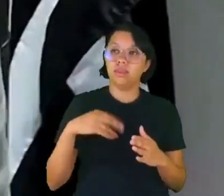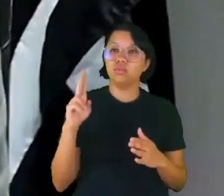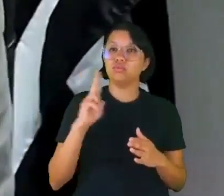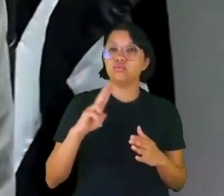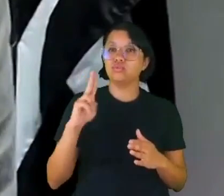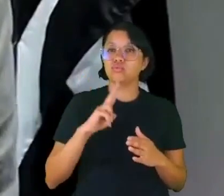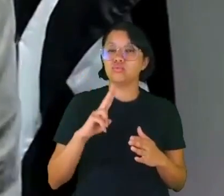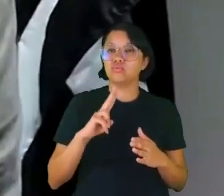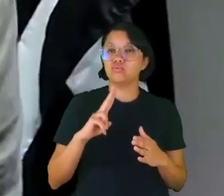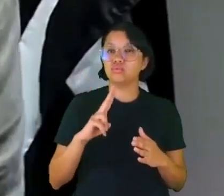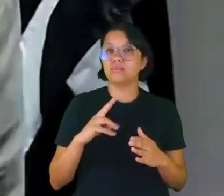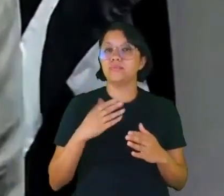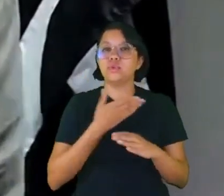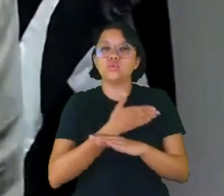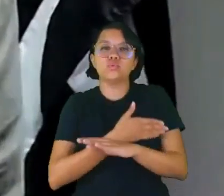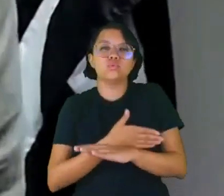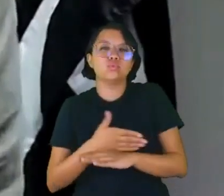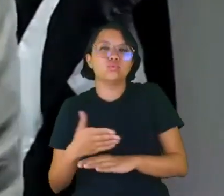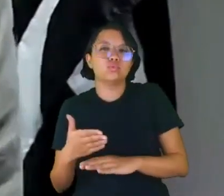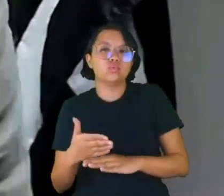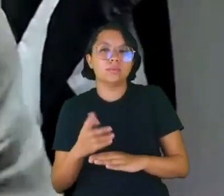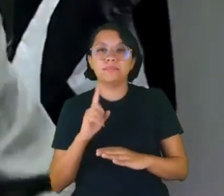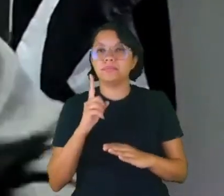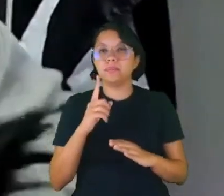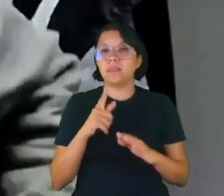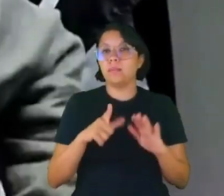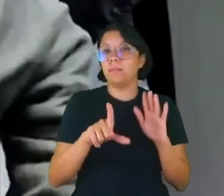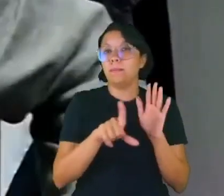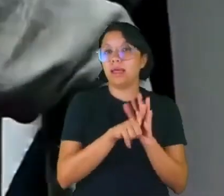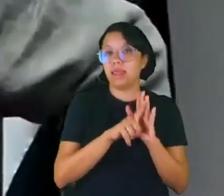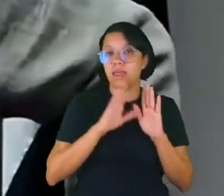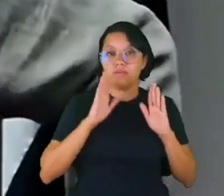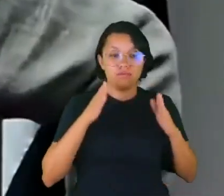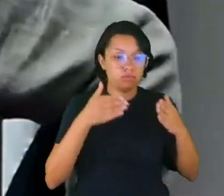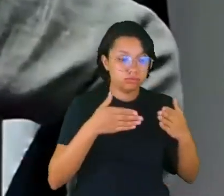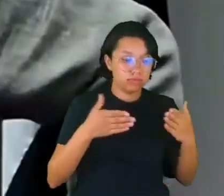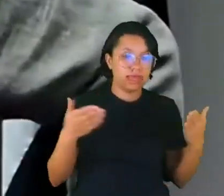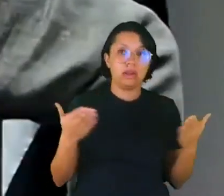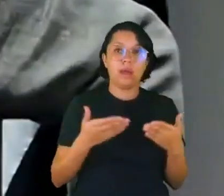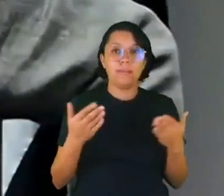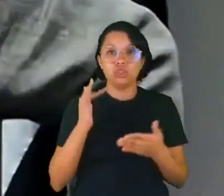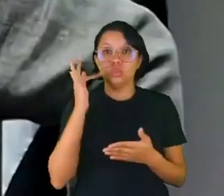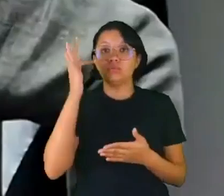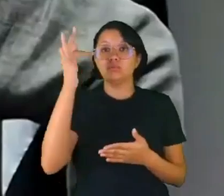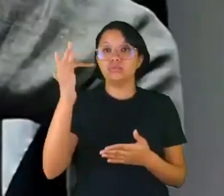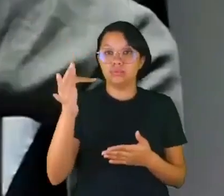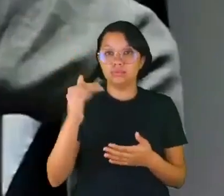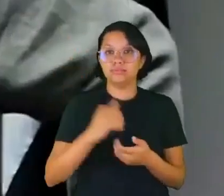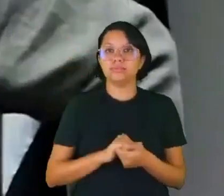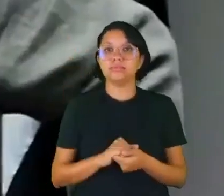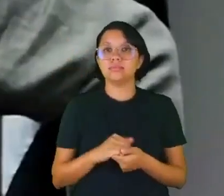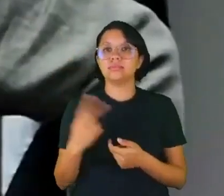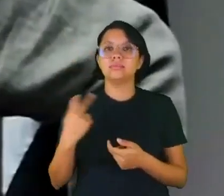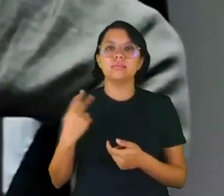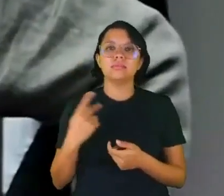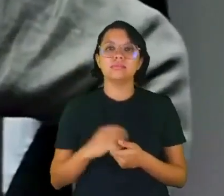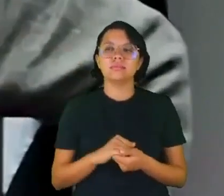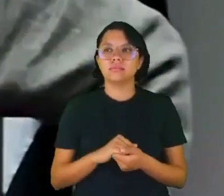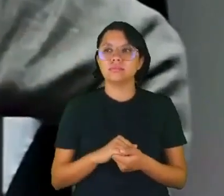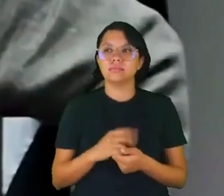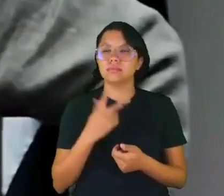e costumes, e não com uma lei voltada para o presente e para o futuro. Para